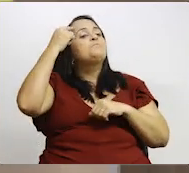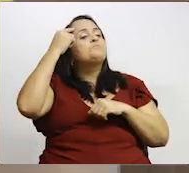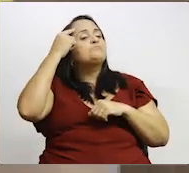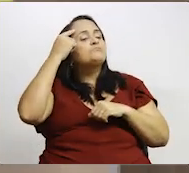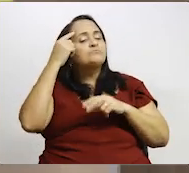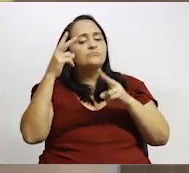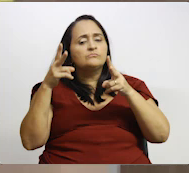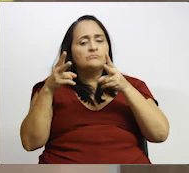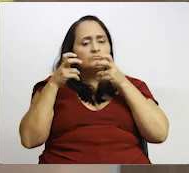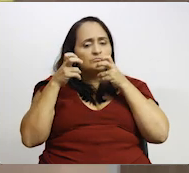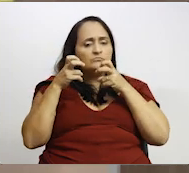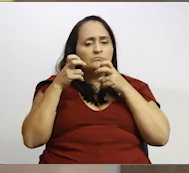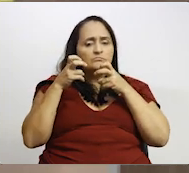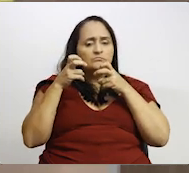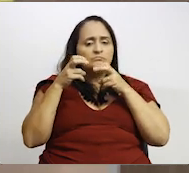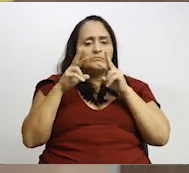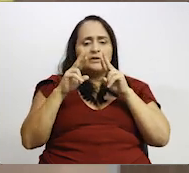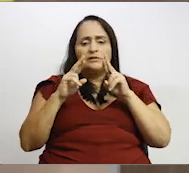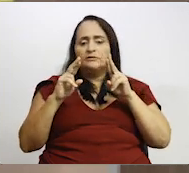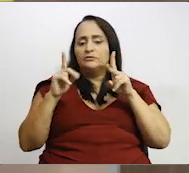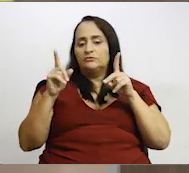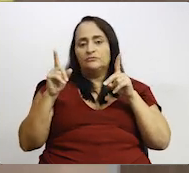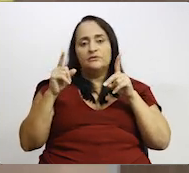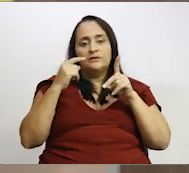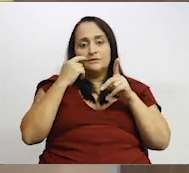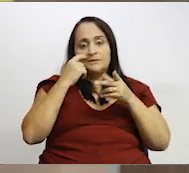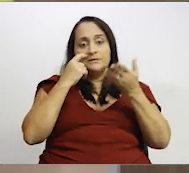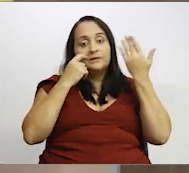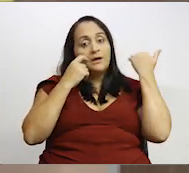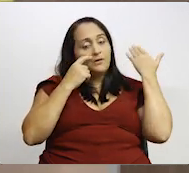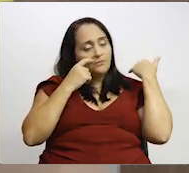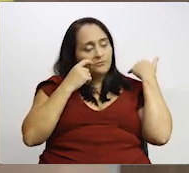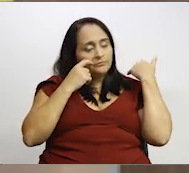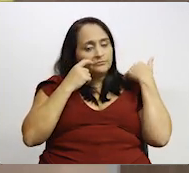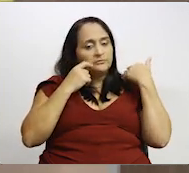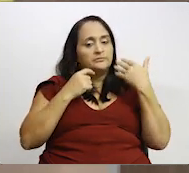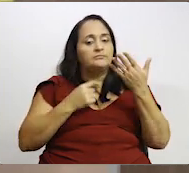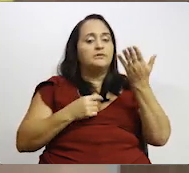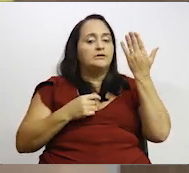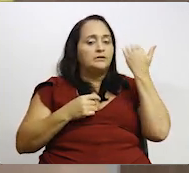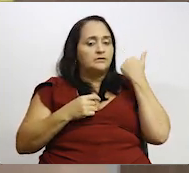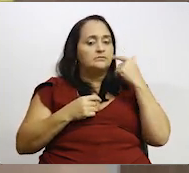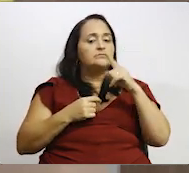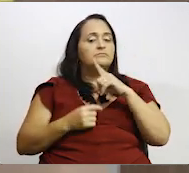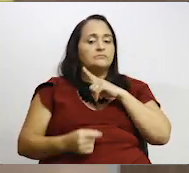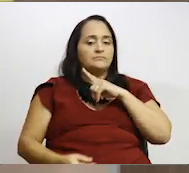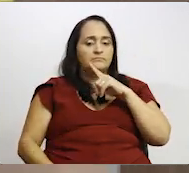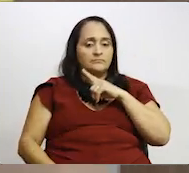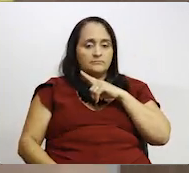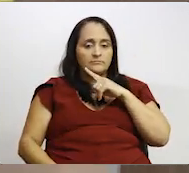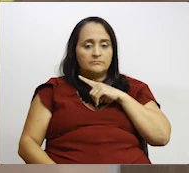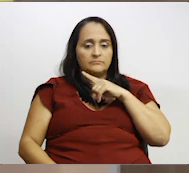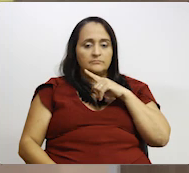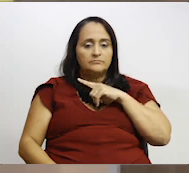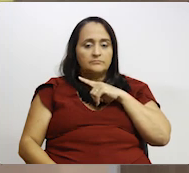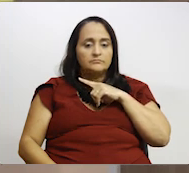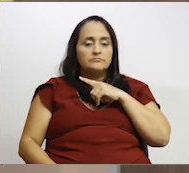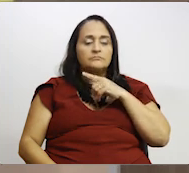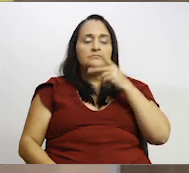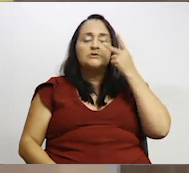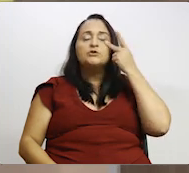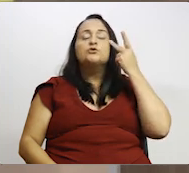diferença dessa situação para a situação anterior? Na situação anterior, eu tinha uma